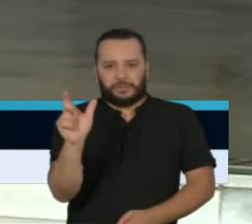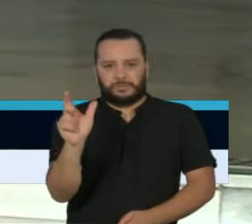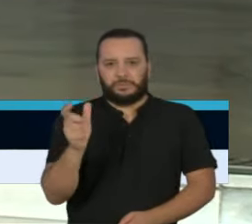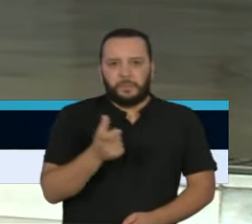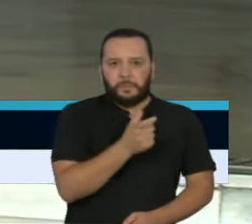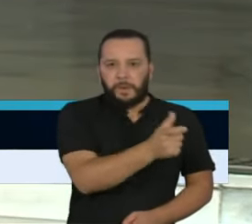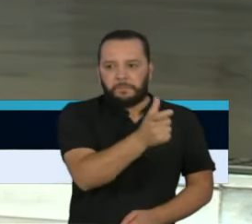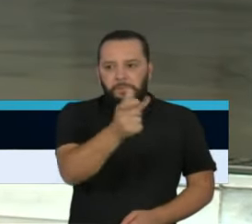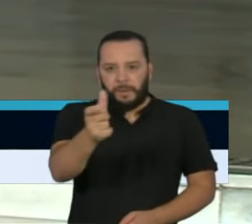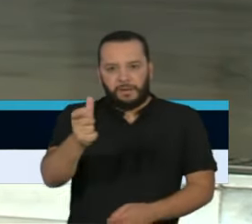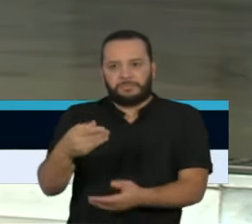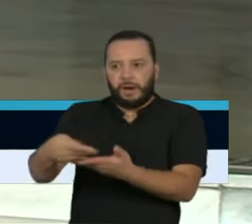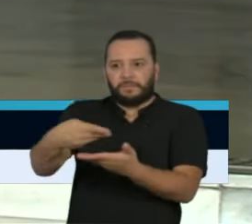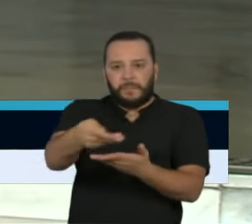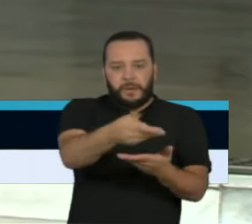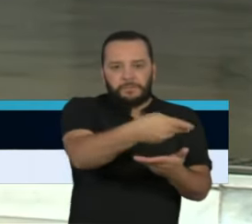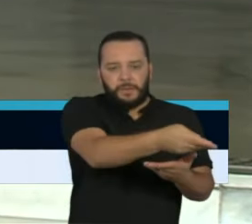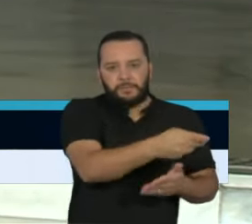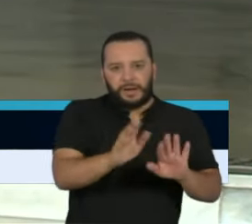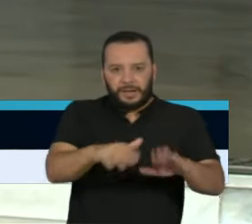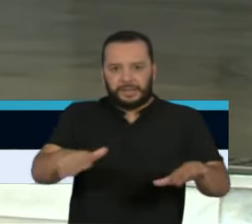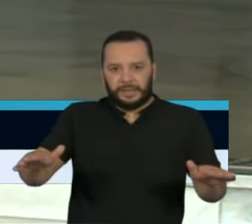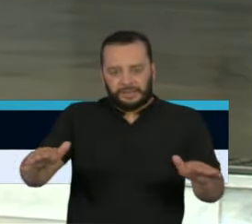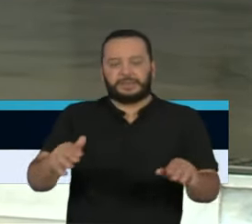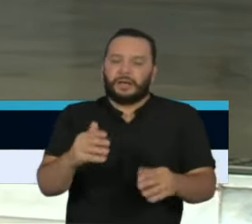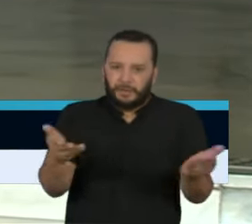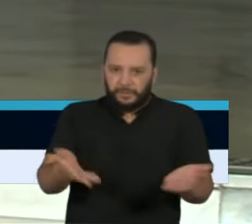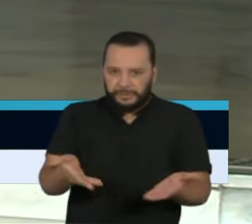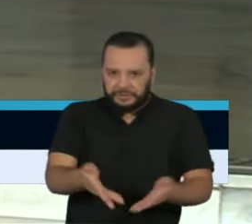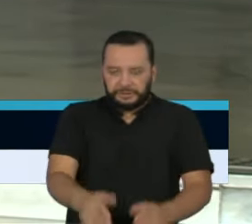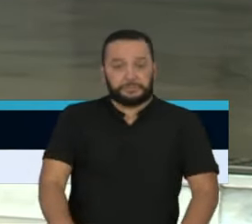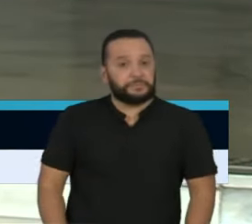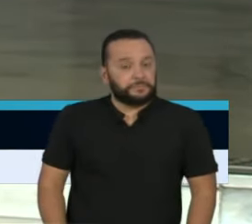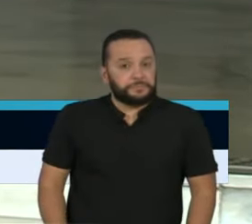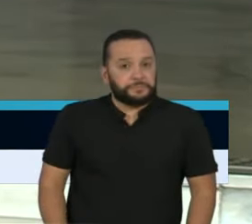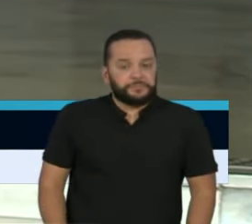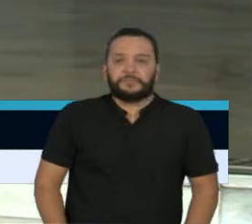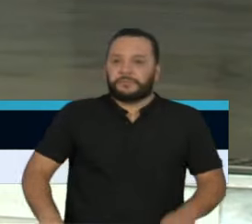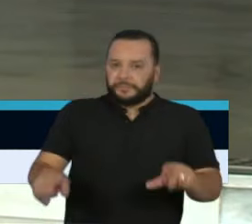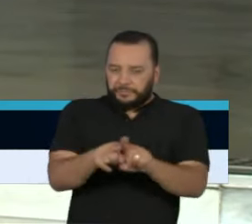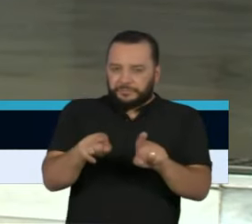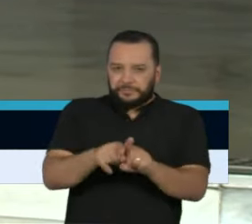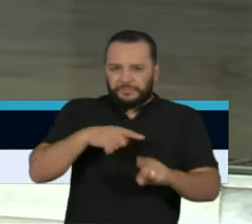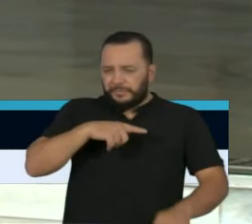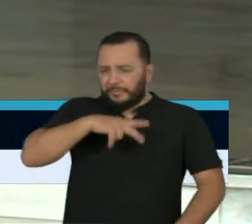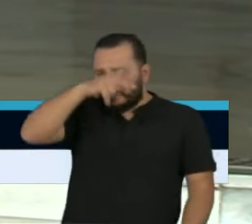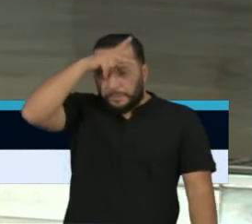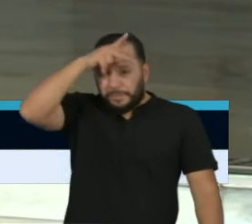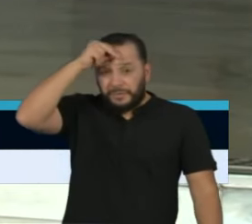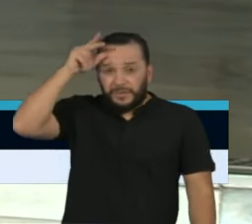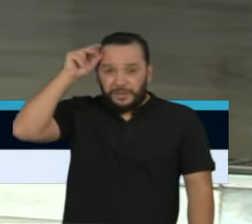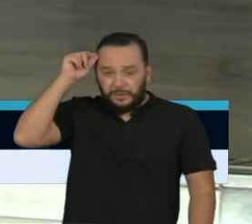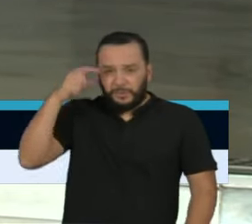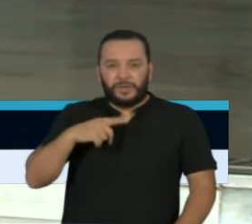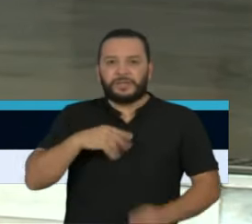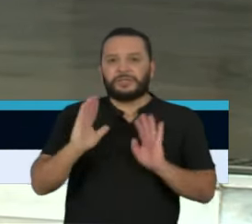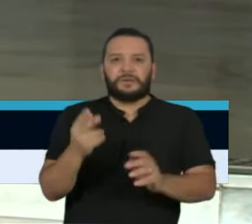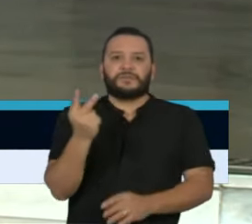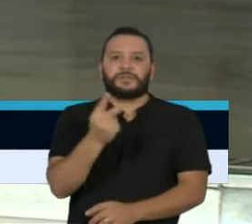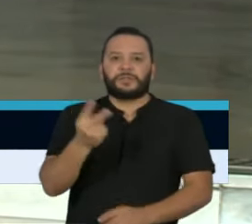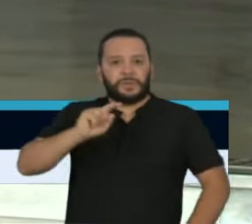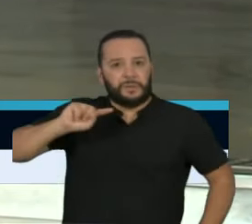de hoje. No mês passado, mês de março, a Prefeitura distribuiu 22 mil cestas